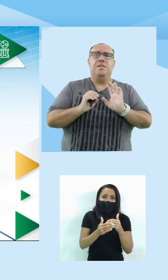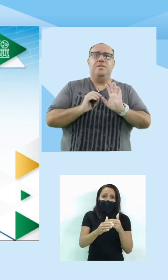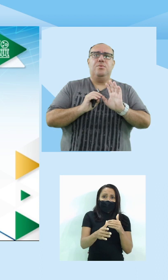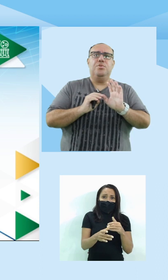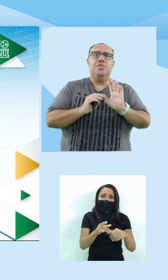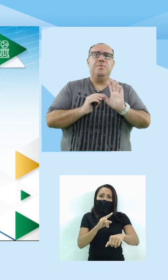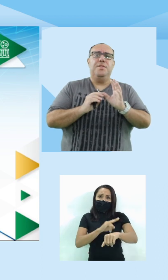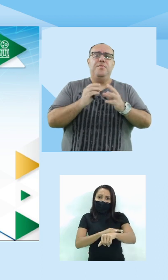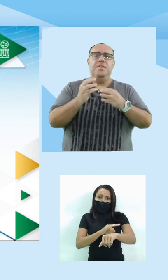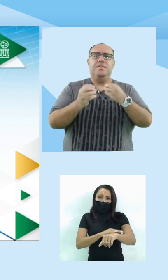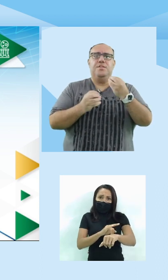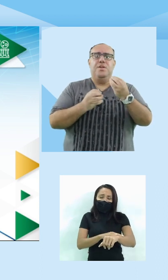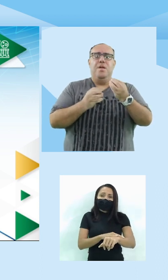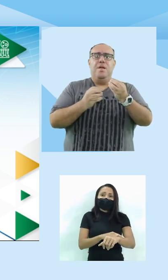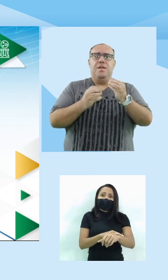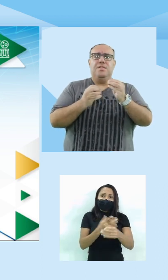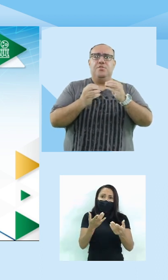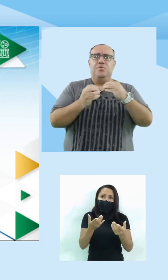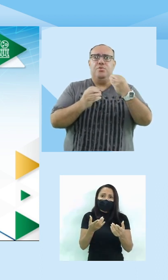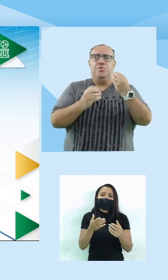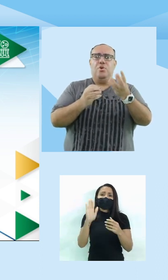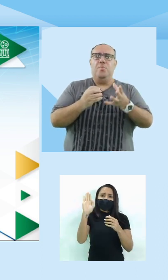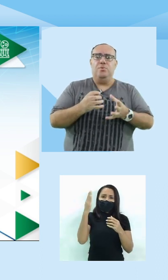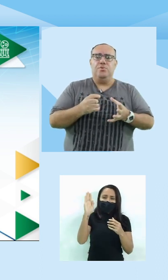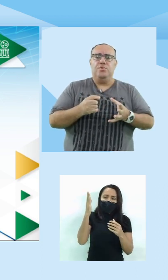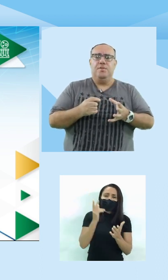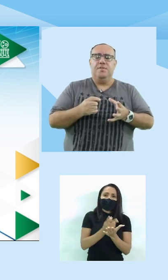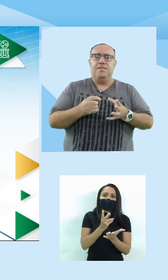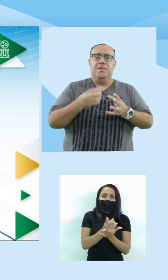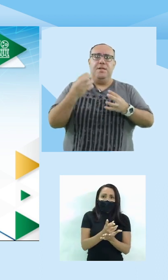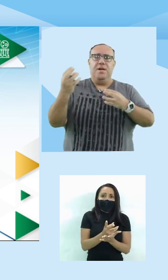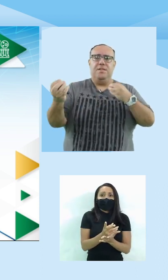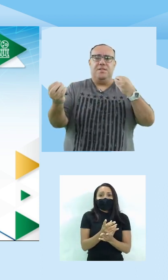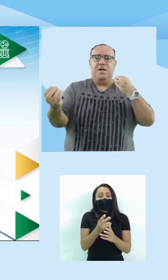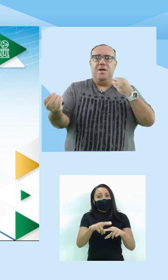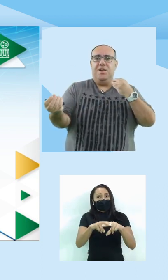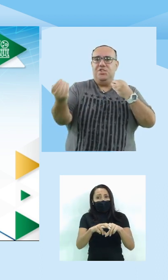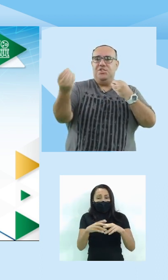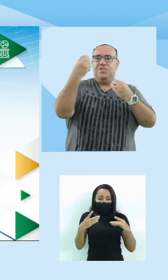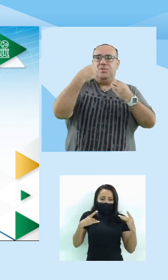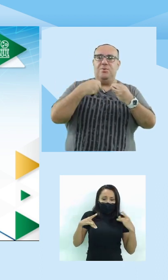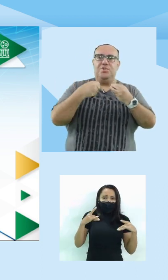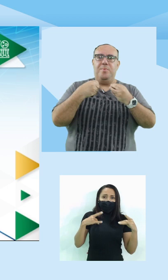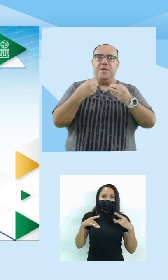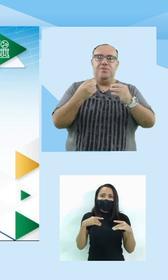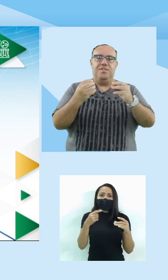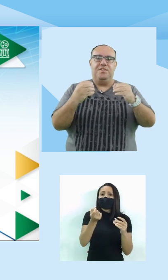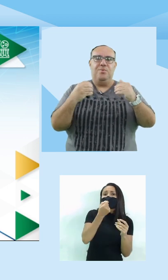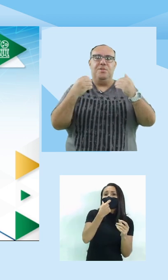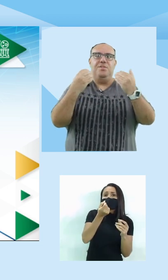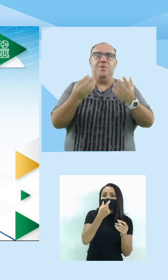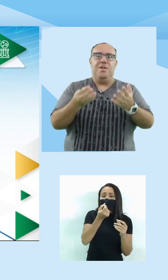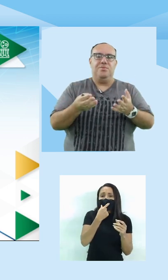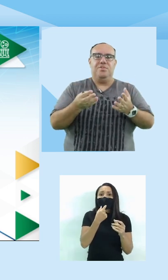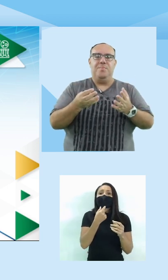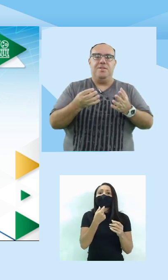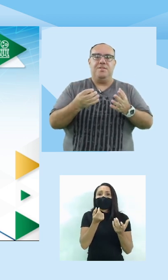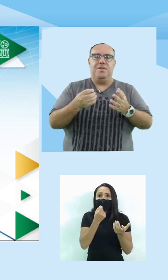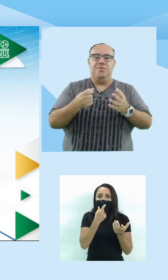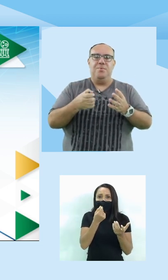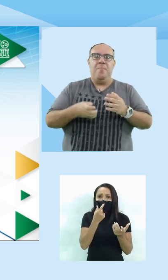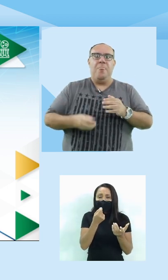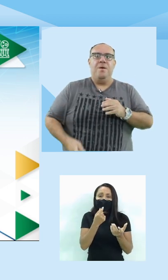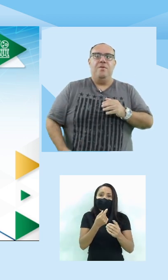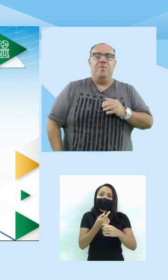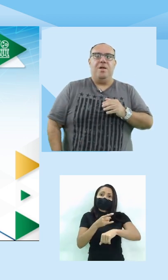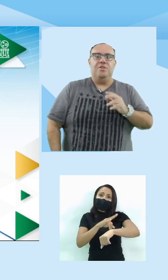urinar, tá certo? Constantemente, devido a essas funções dos hormônios, tá certo? Ligadas à ingestão de alguns remédios que são antidiuréticos também, tá